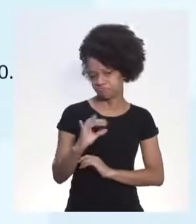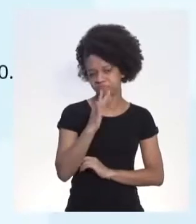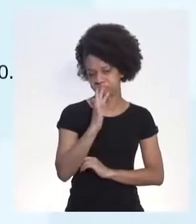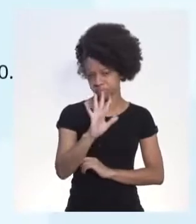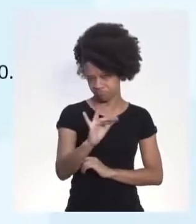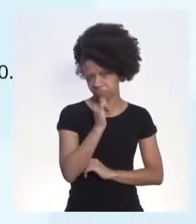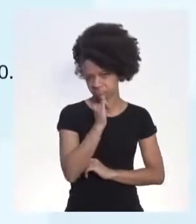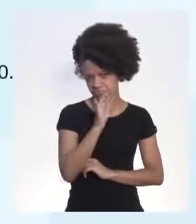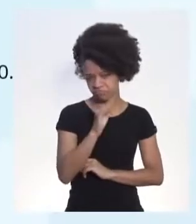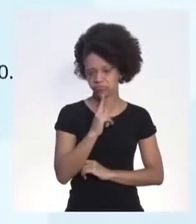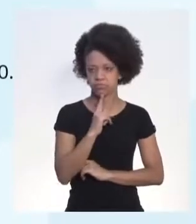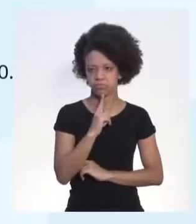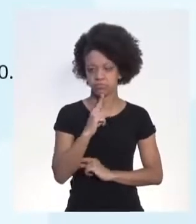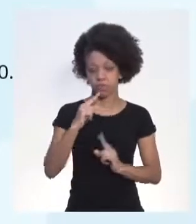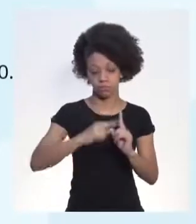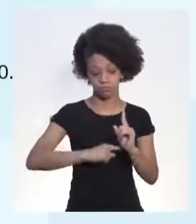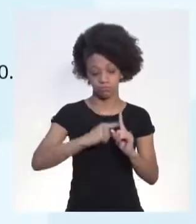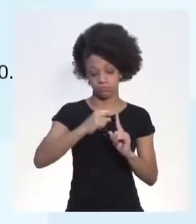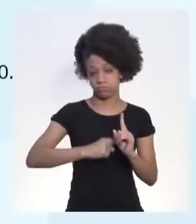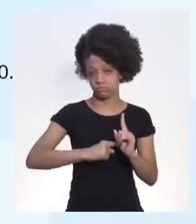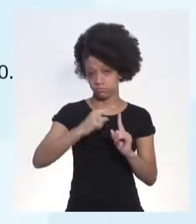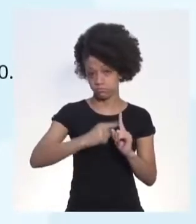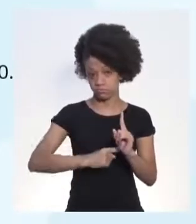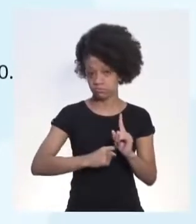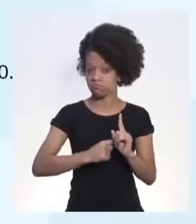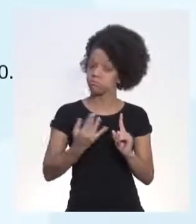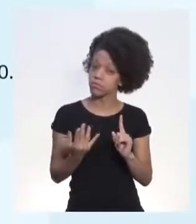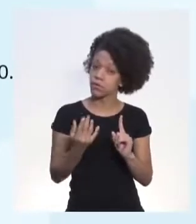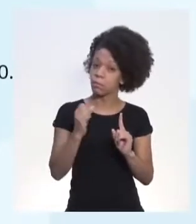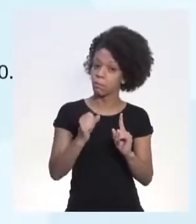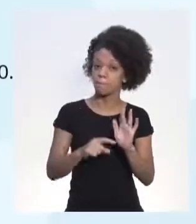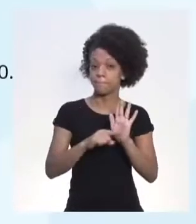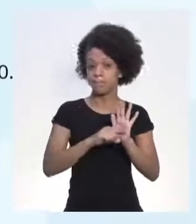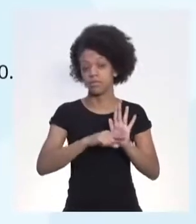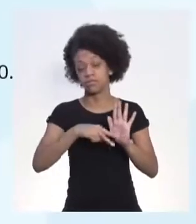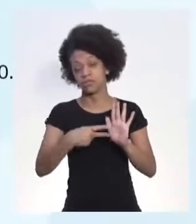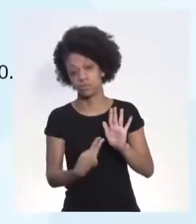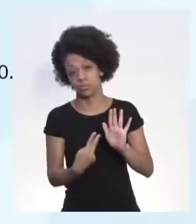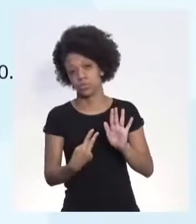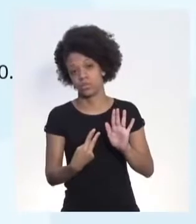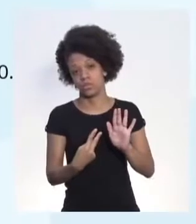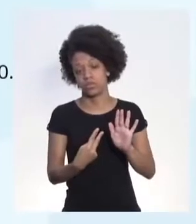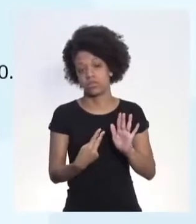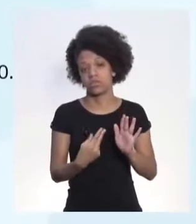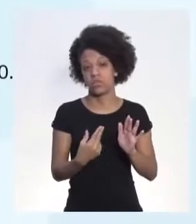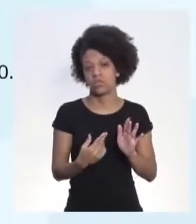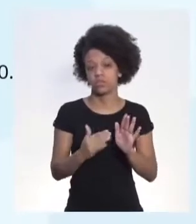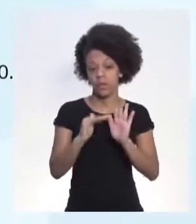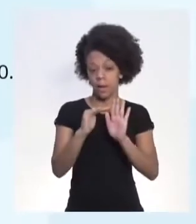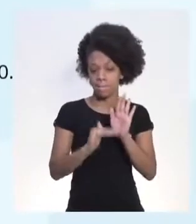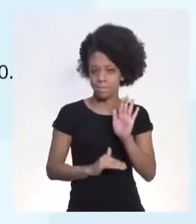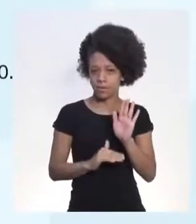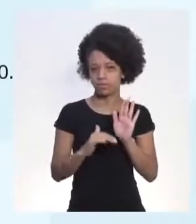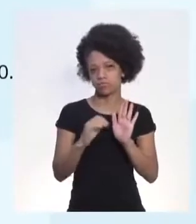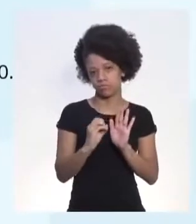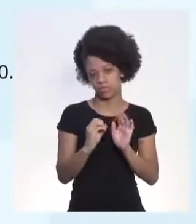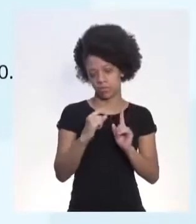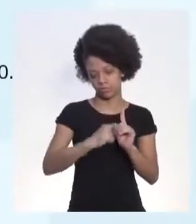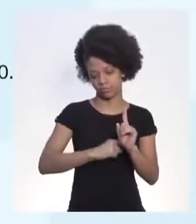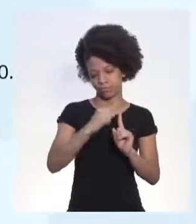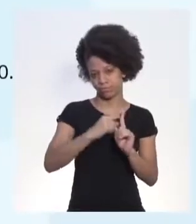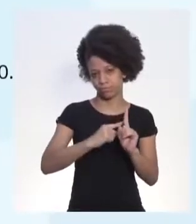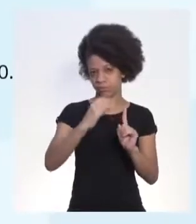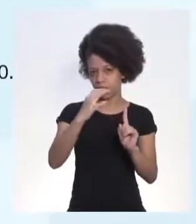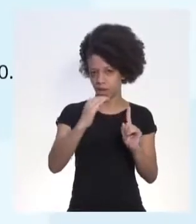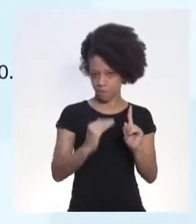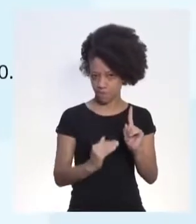a temperatura, podemos dizer que é menos 2 graus Celsius, ou seja, a temperatura abaixo aí de zero é negativa. Então,